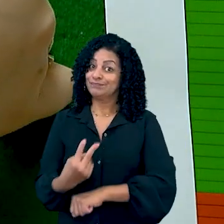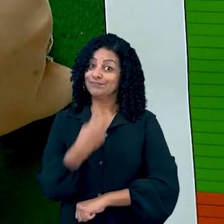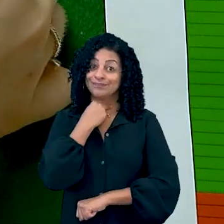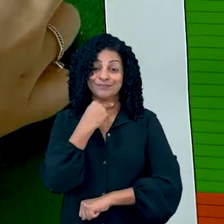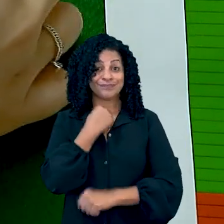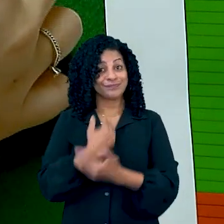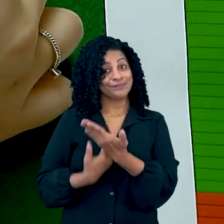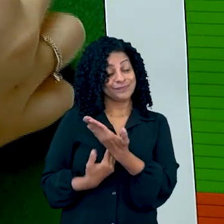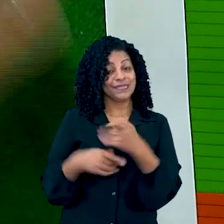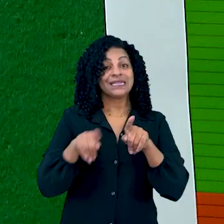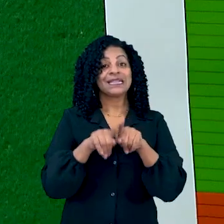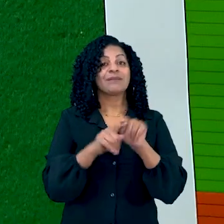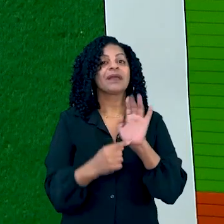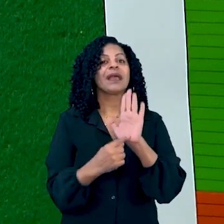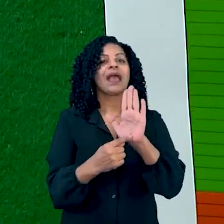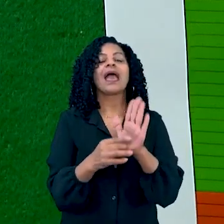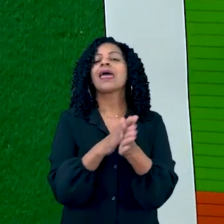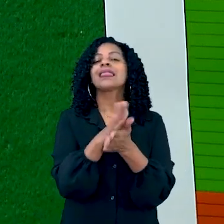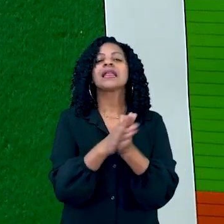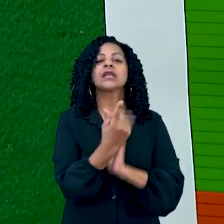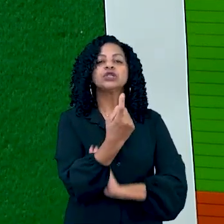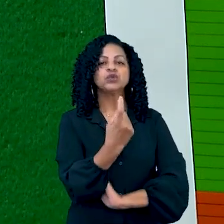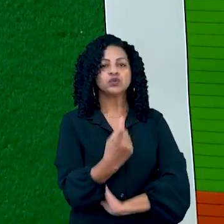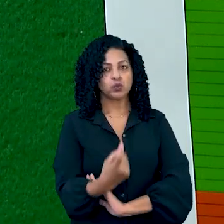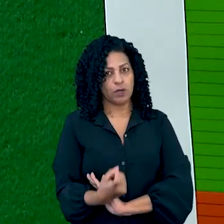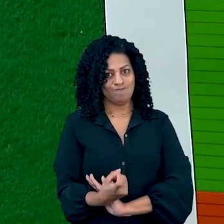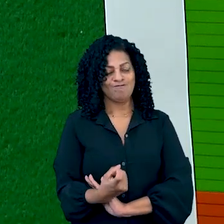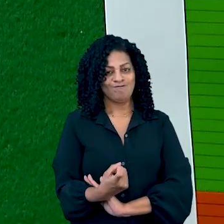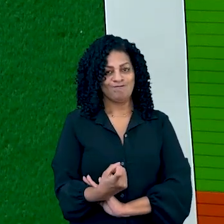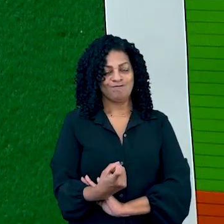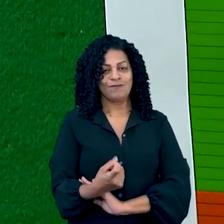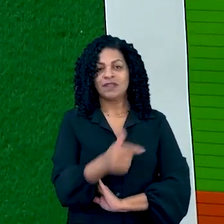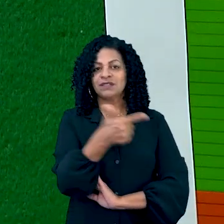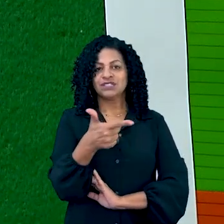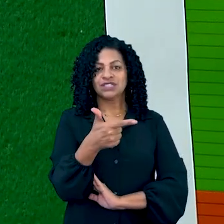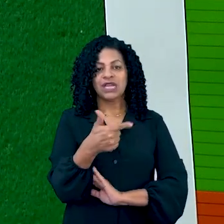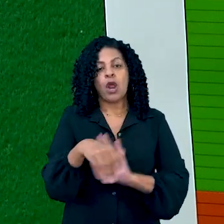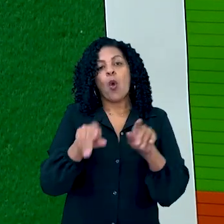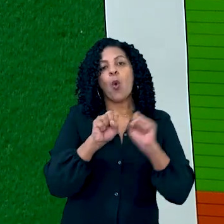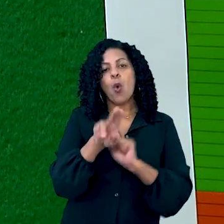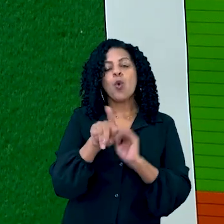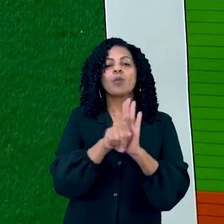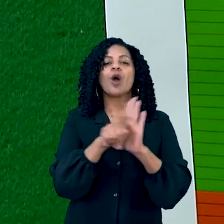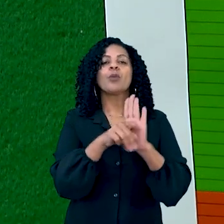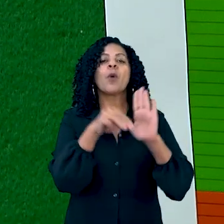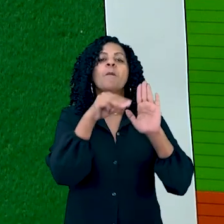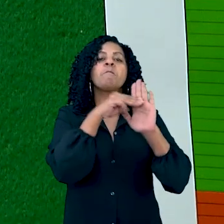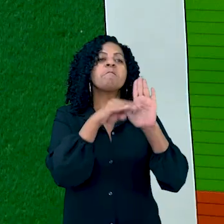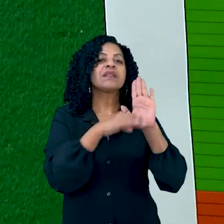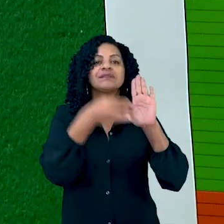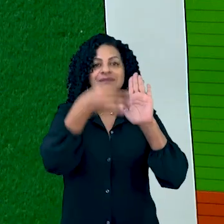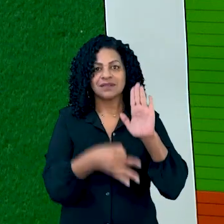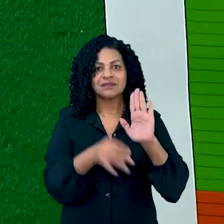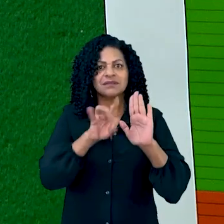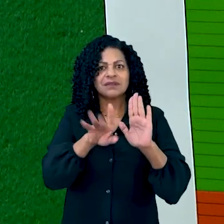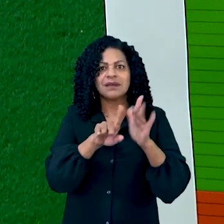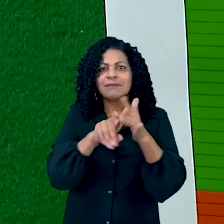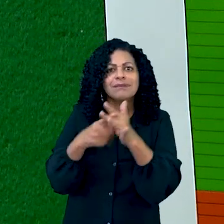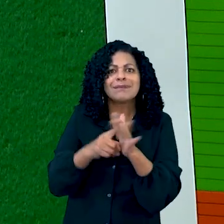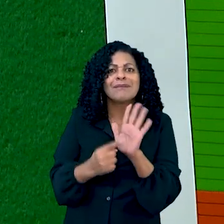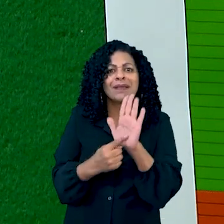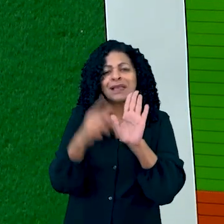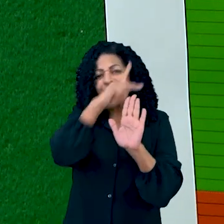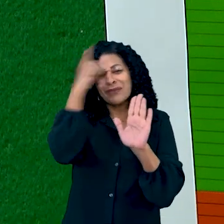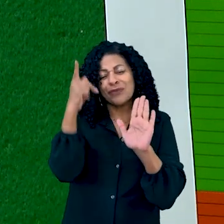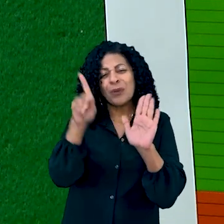no quadro de faltas não havia identificação individual do empregado ou indicação de metas ou ranking, e que a medida era apenas uma ferramenta